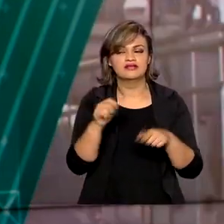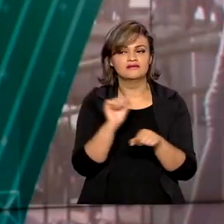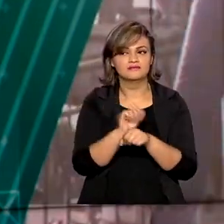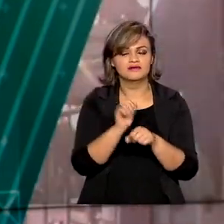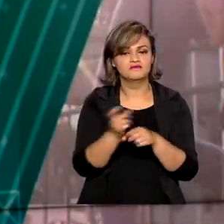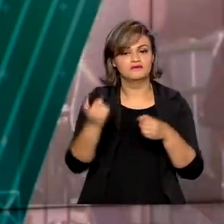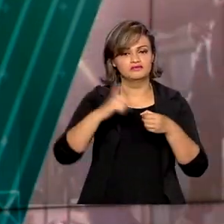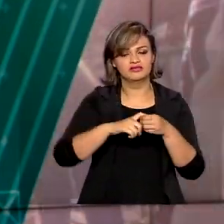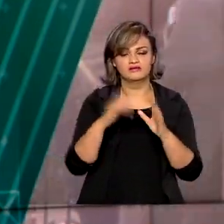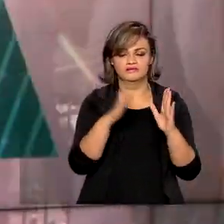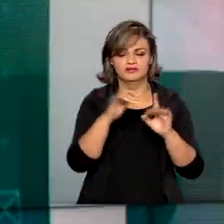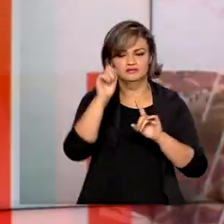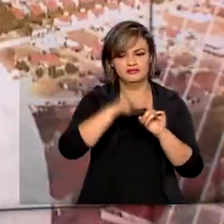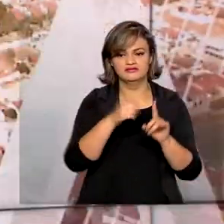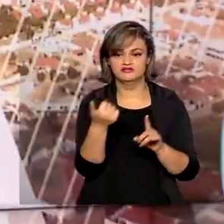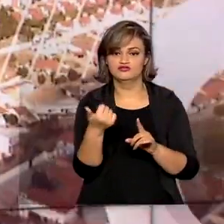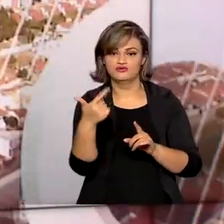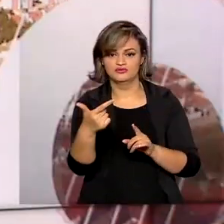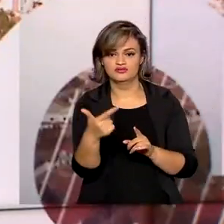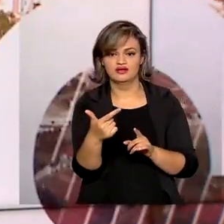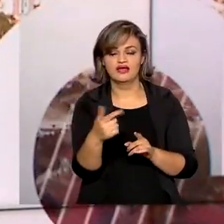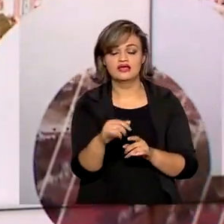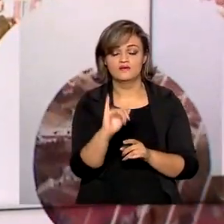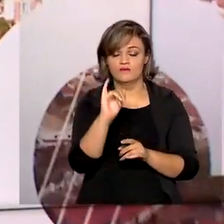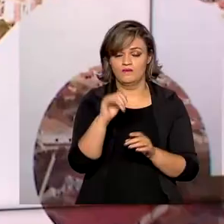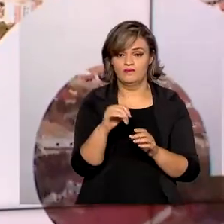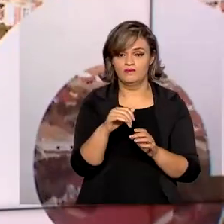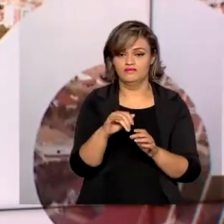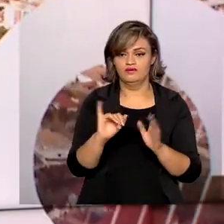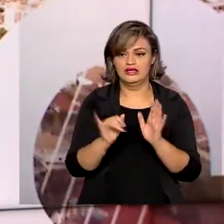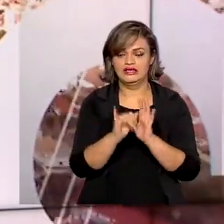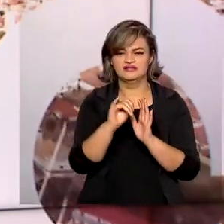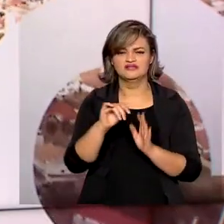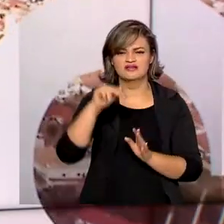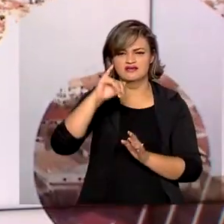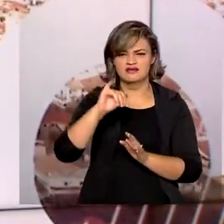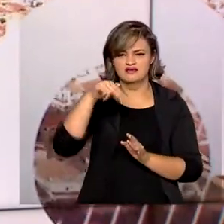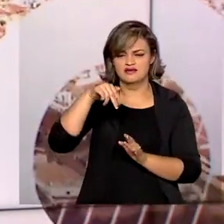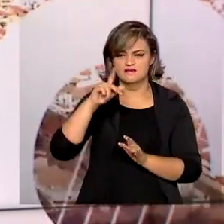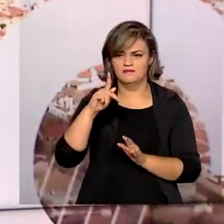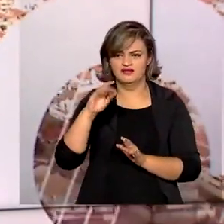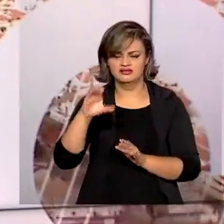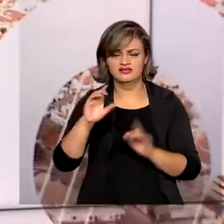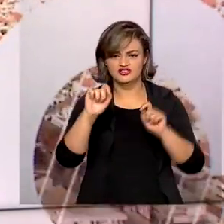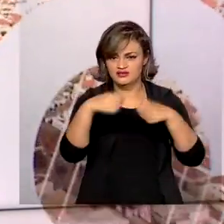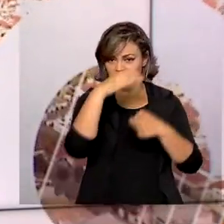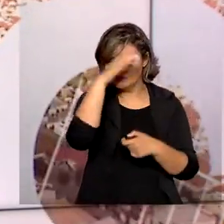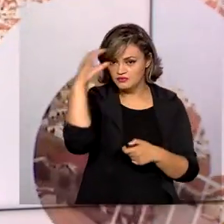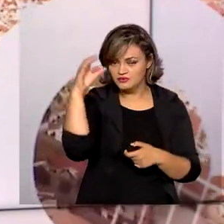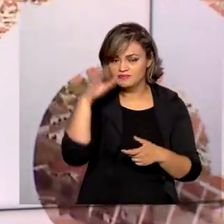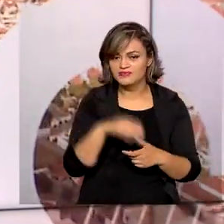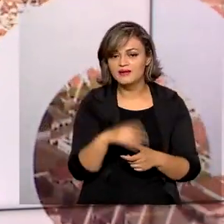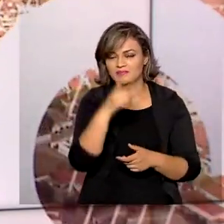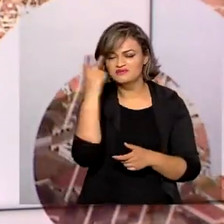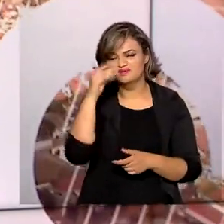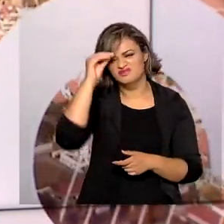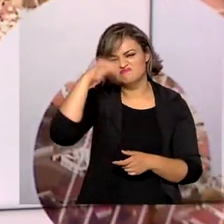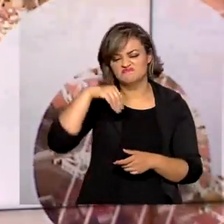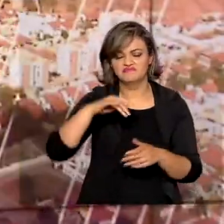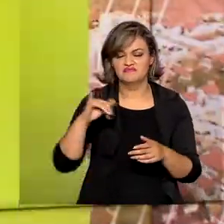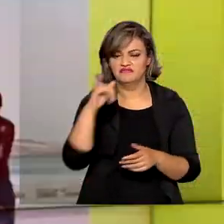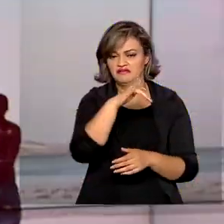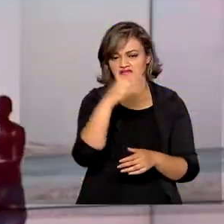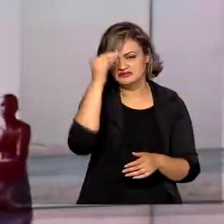o valor do reembolso pode ser corrigidos pelo inpc o ensino Nacional de preços ao consumidor passageiros que desistiram dos